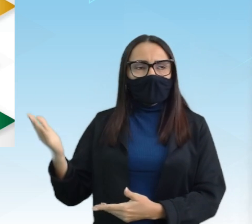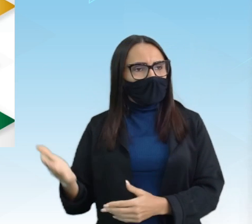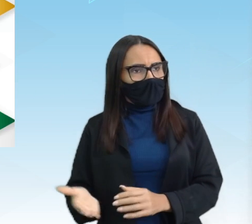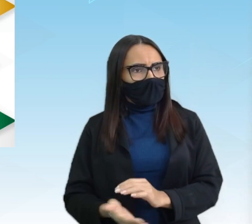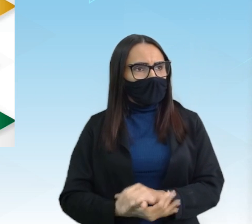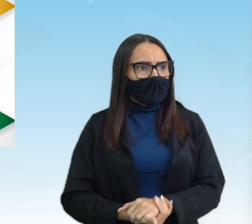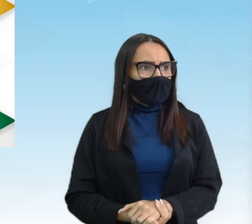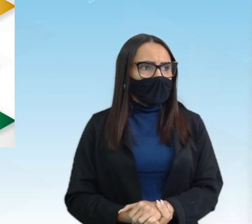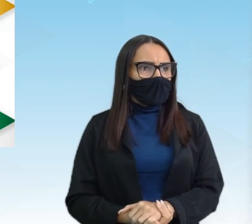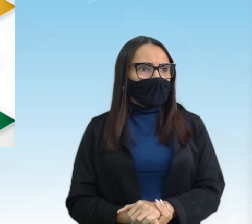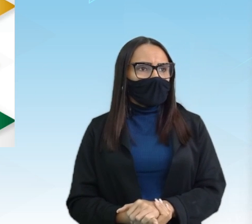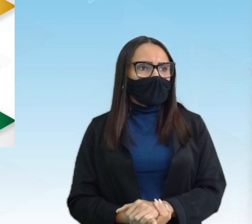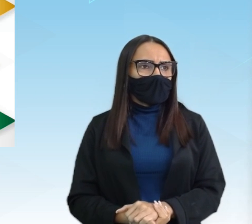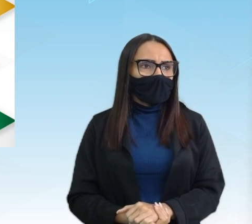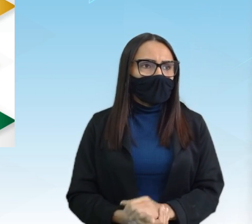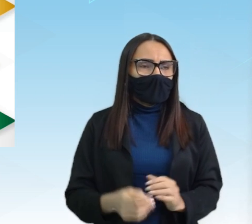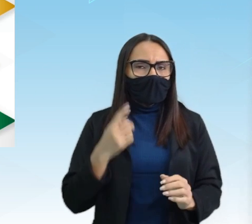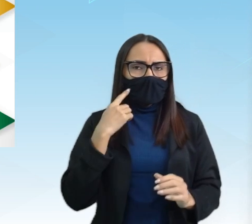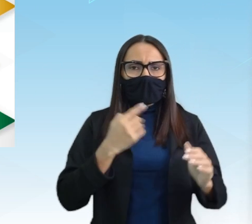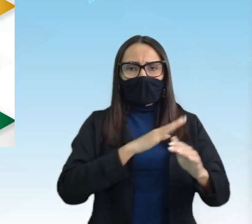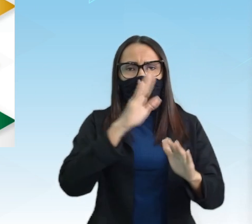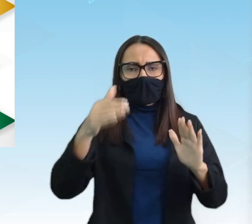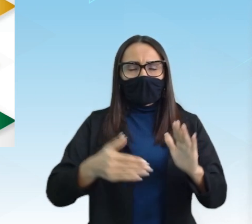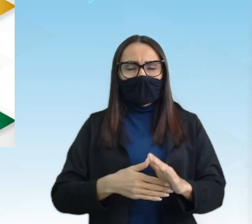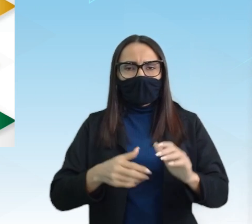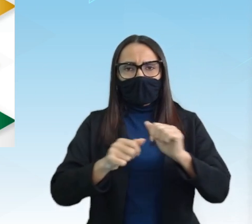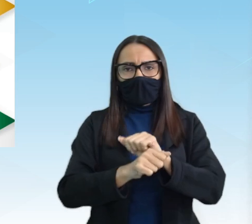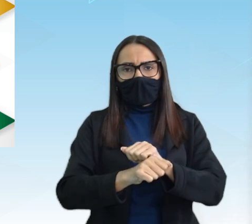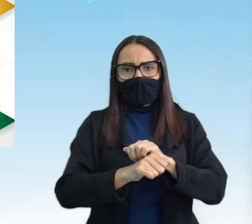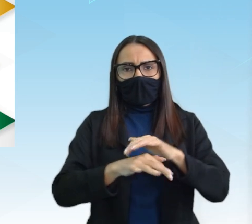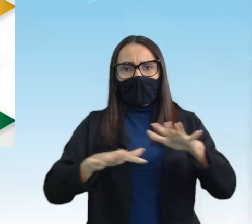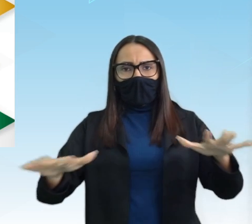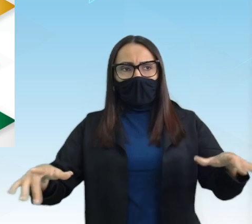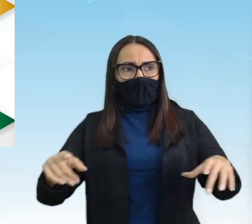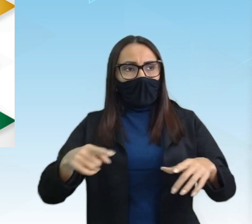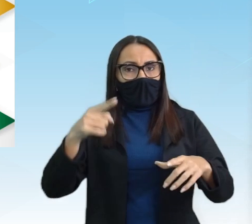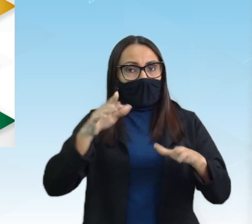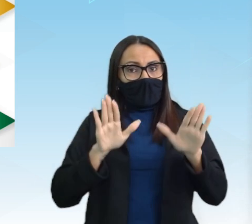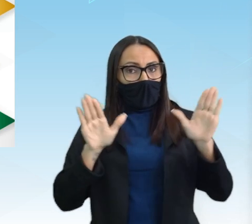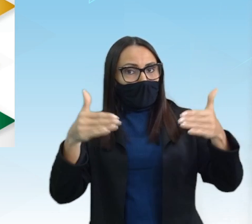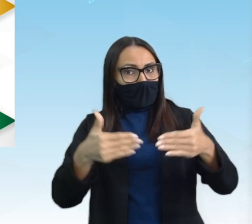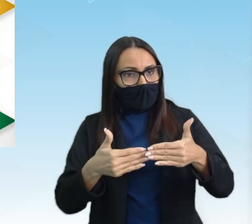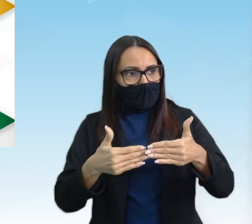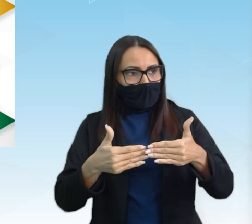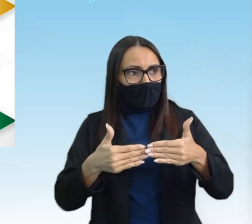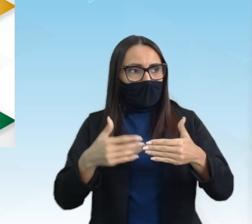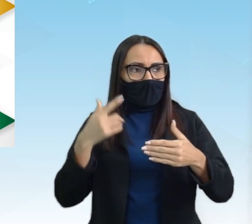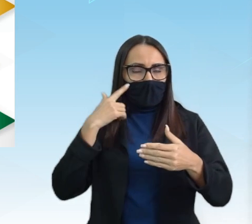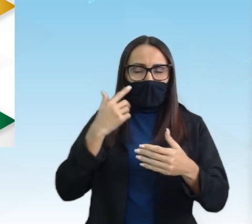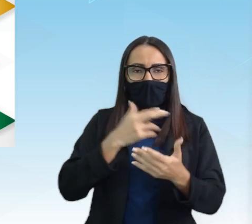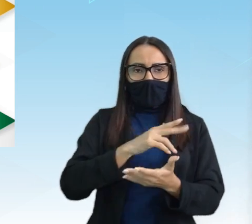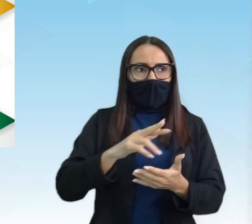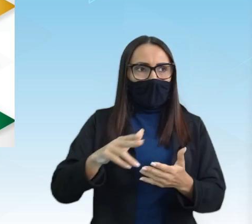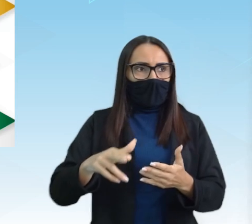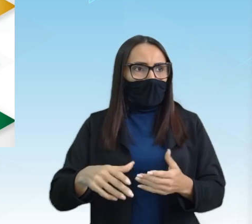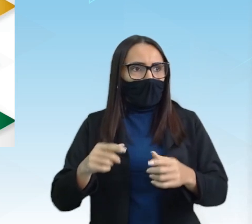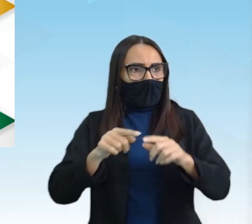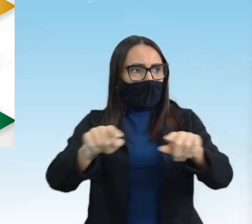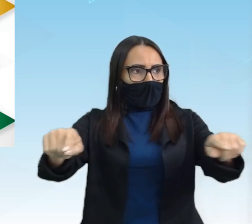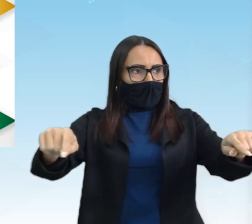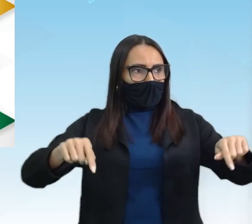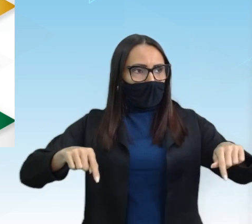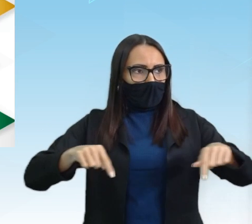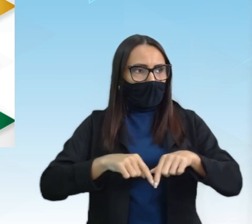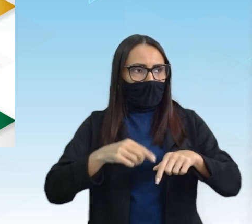início da aula. E quando é totalmente solta no pasto, aqui é confinado. Confinado é isso. Fica vários bois em poucos metros quadrados